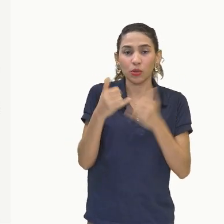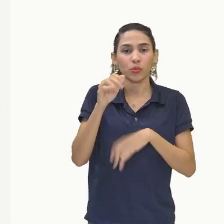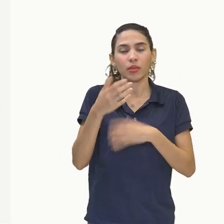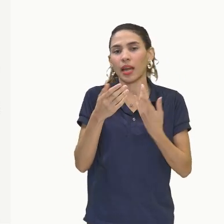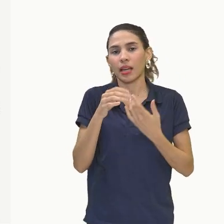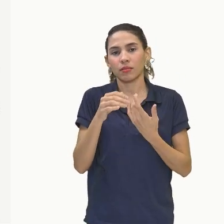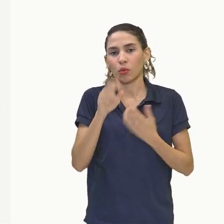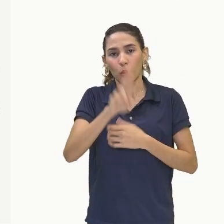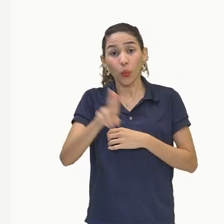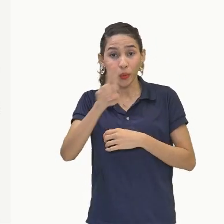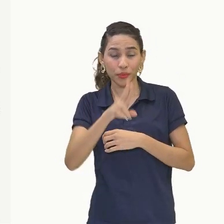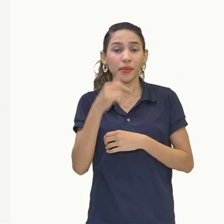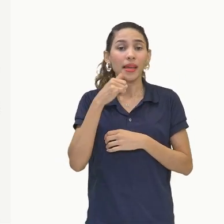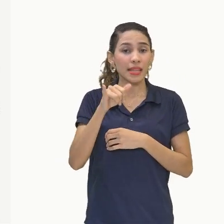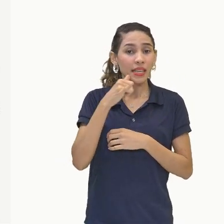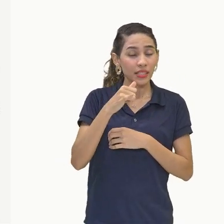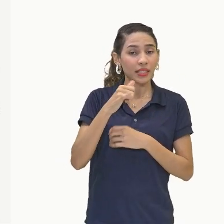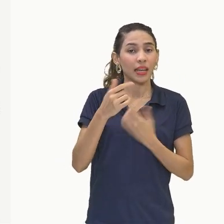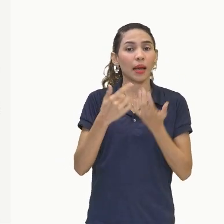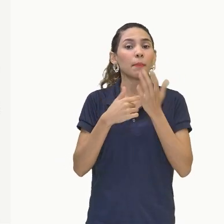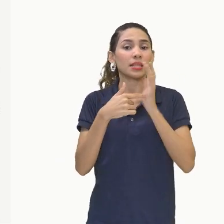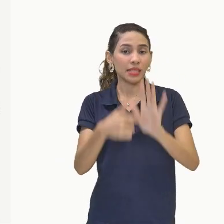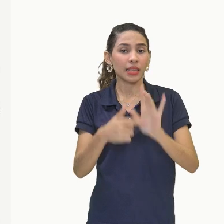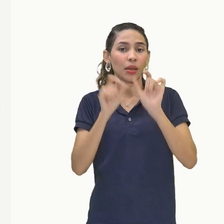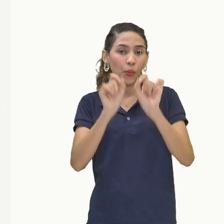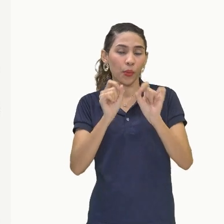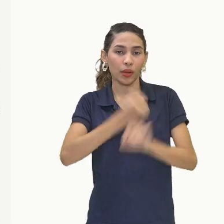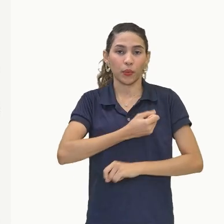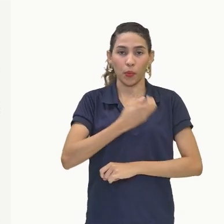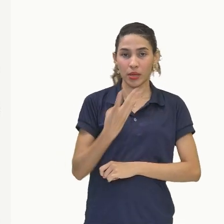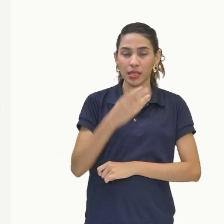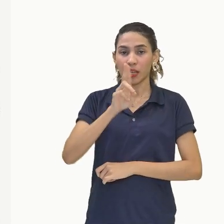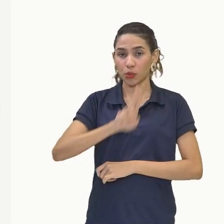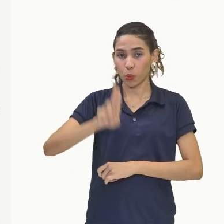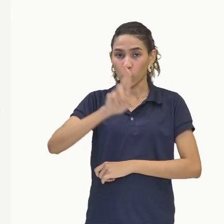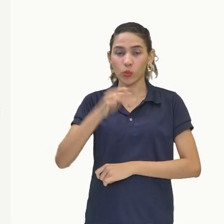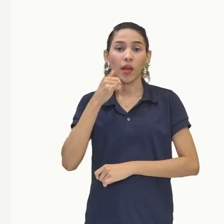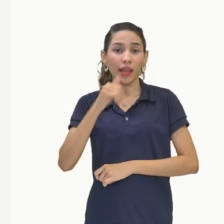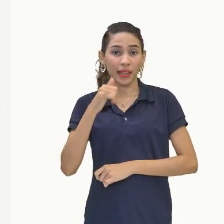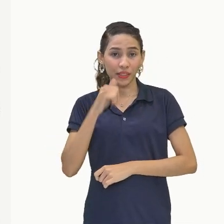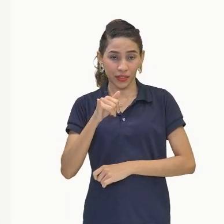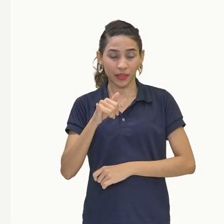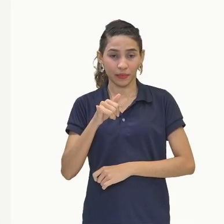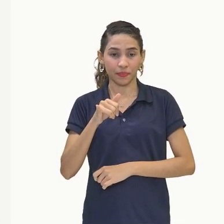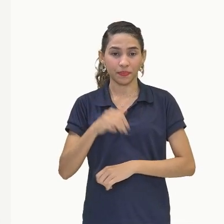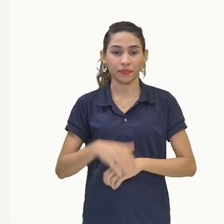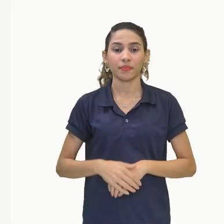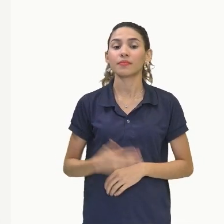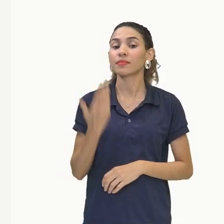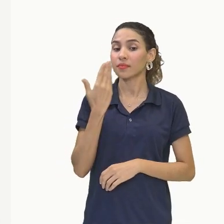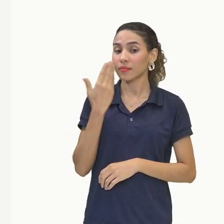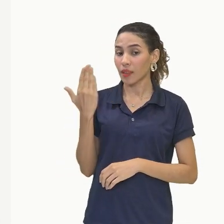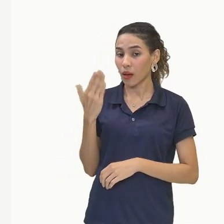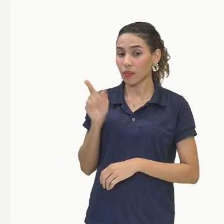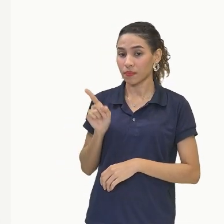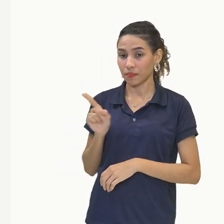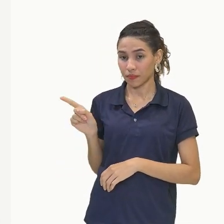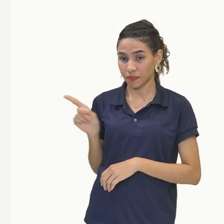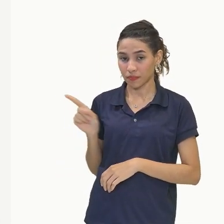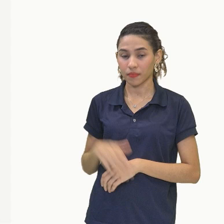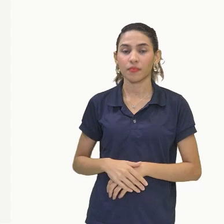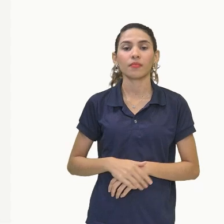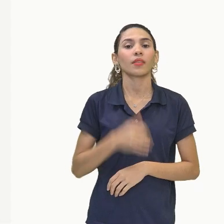de energia, e representa a quantidade de energia elétrica. Olha só, nós temos aqui, ó,